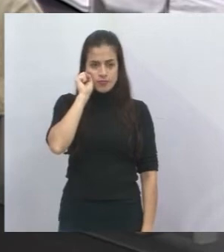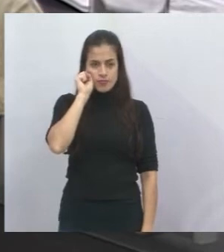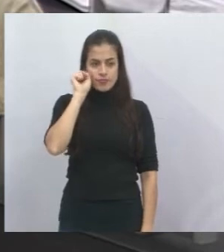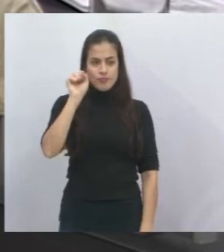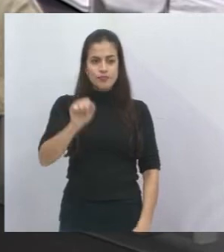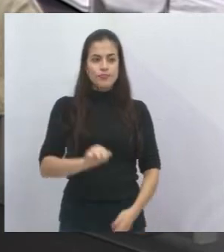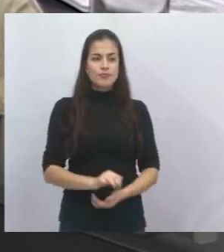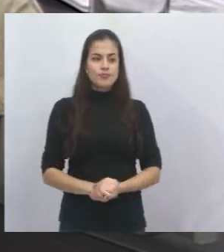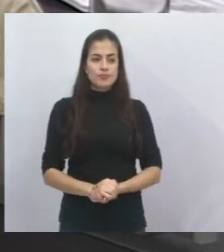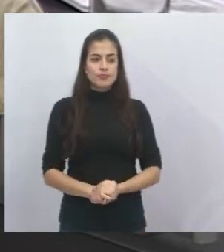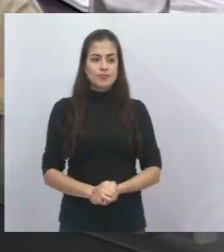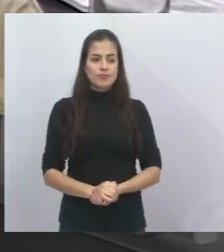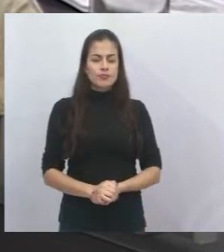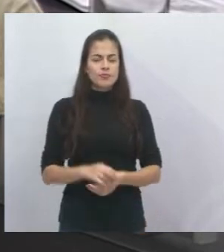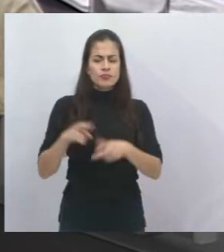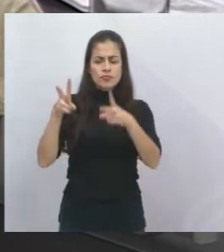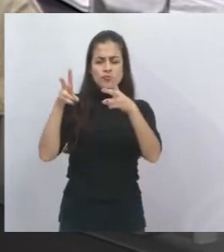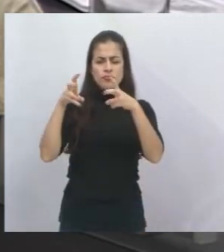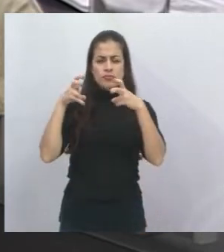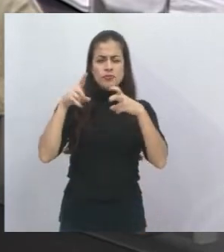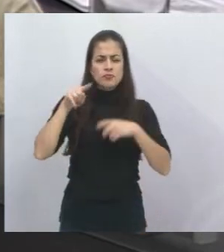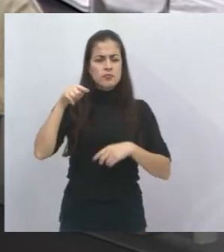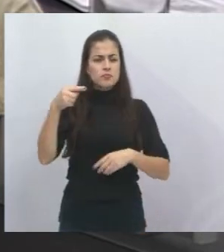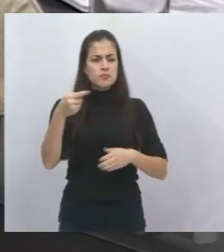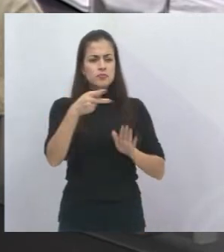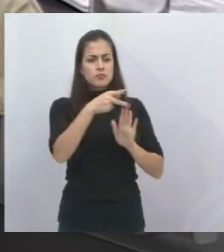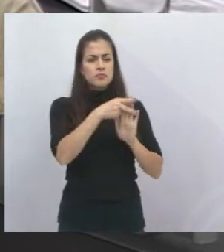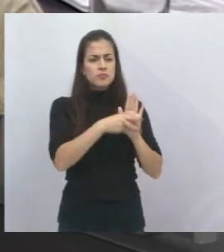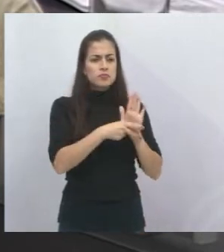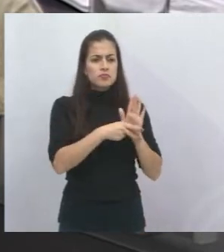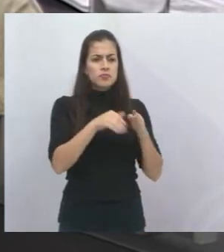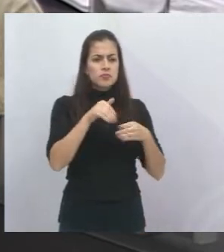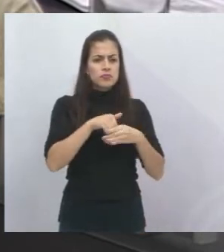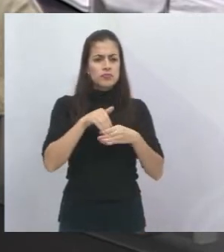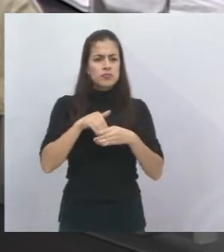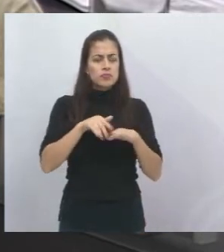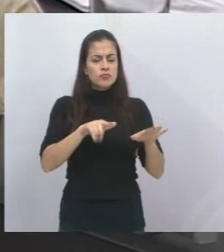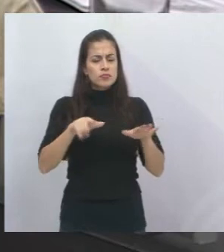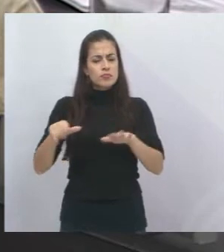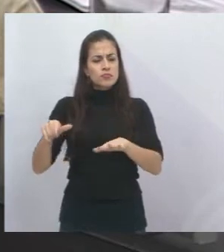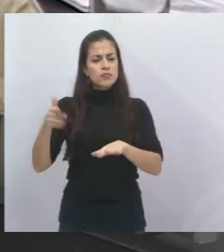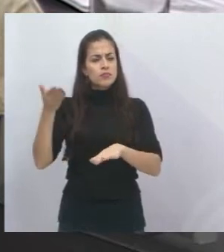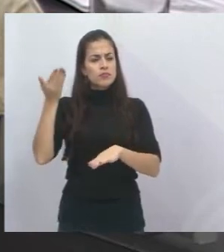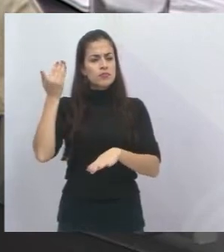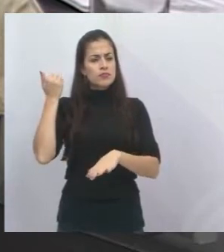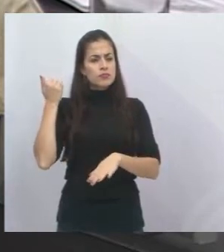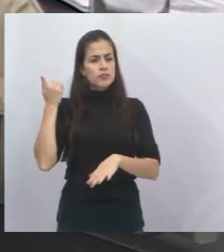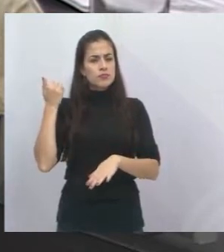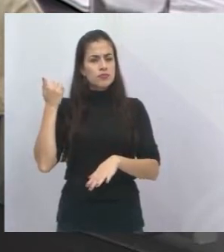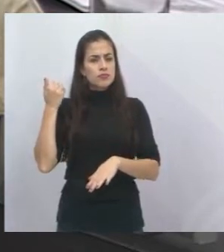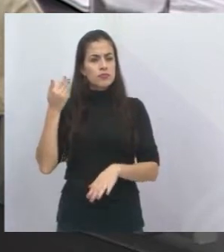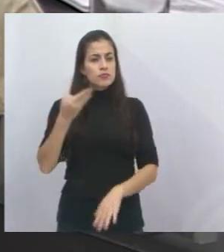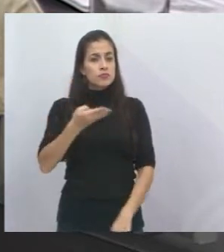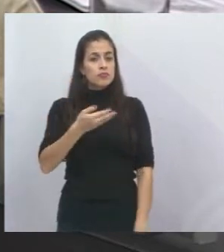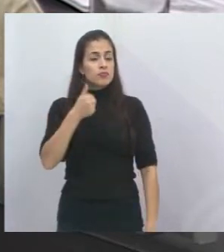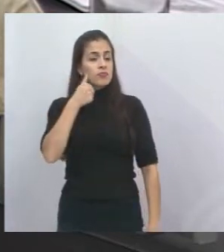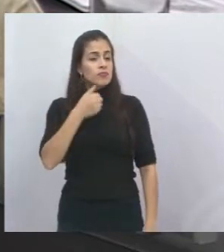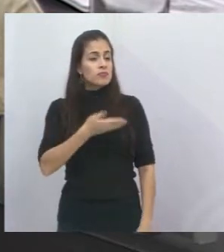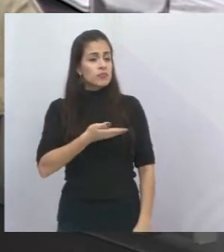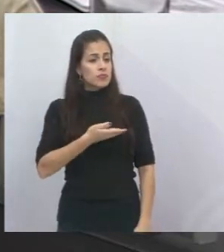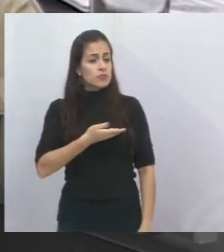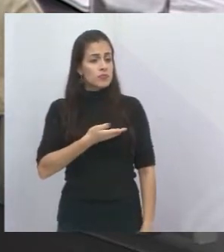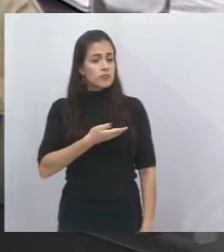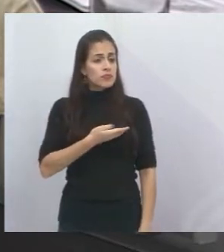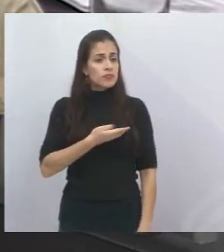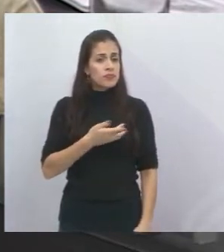E eu percebi que depois do projeto, né, da votação da semana passada, uma amiga entrou em contato comigo